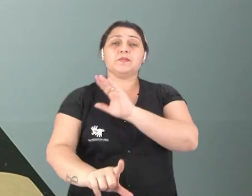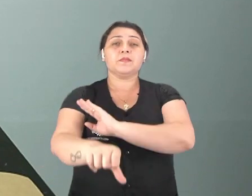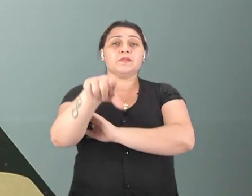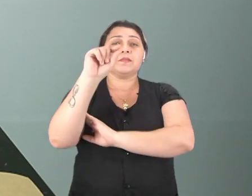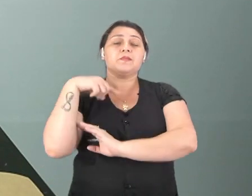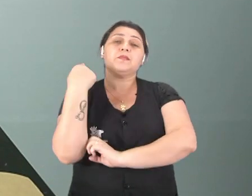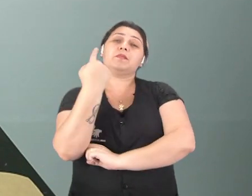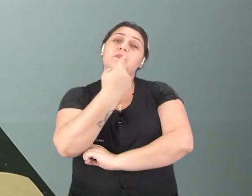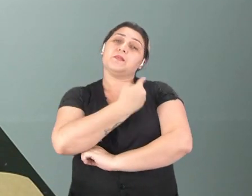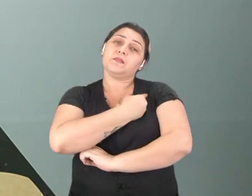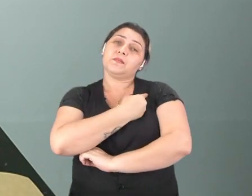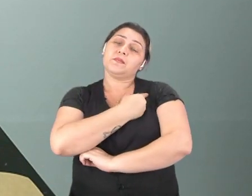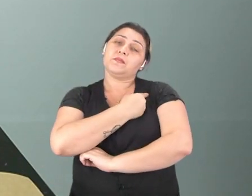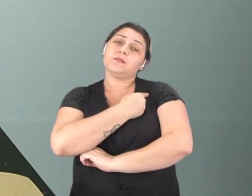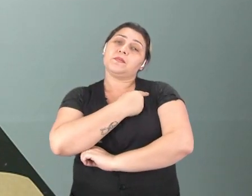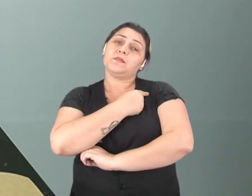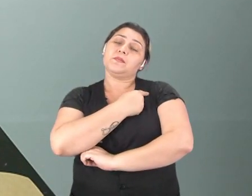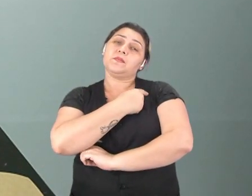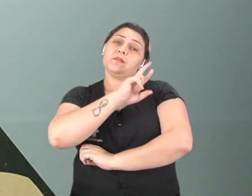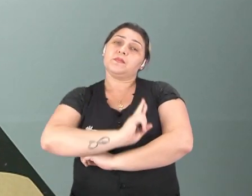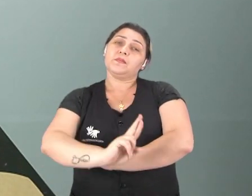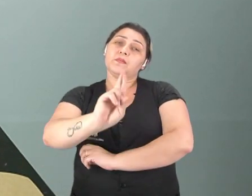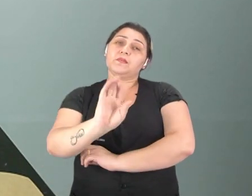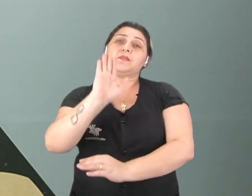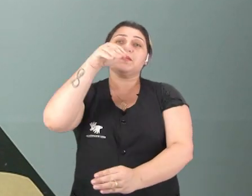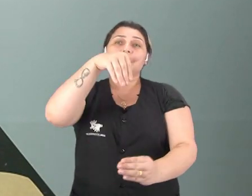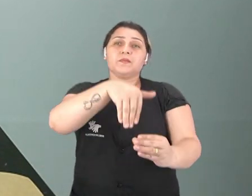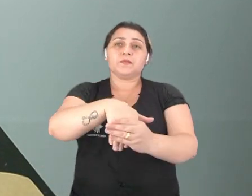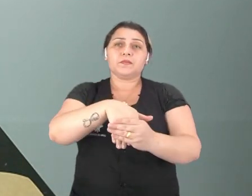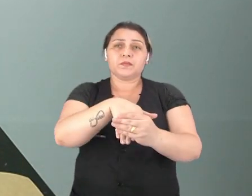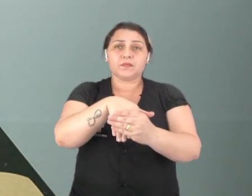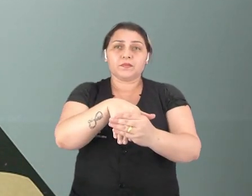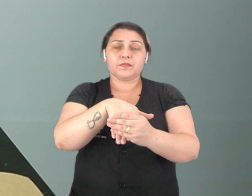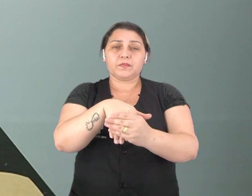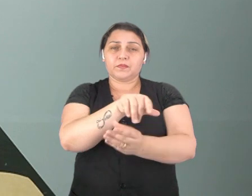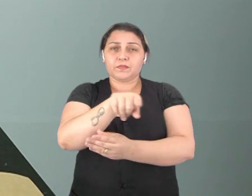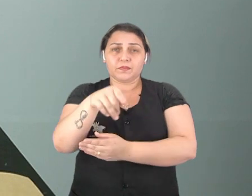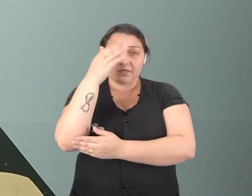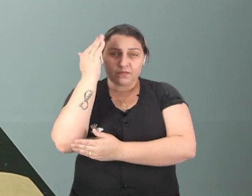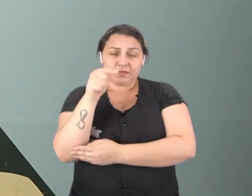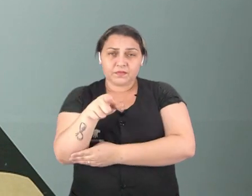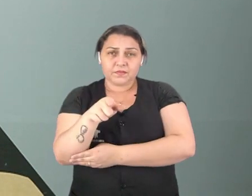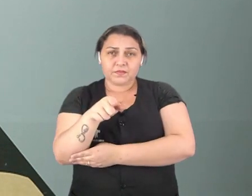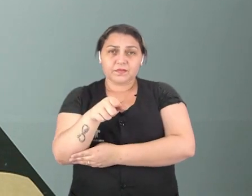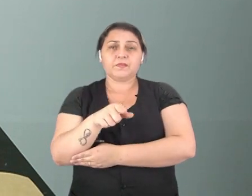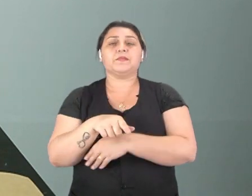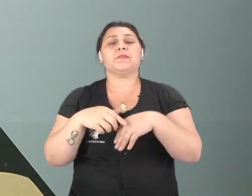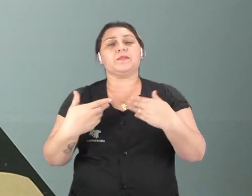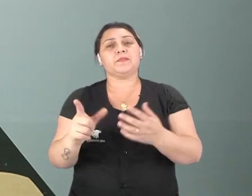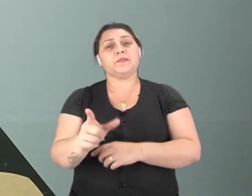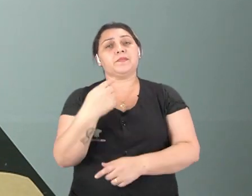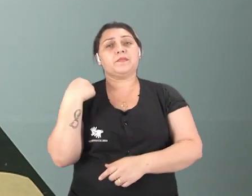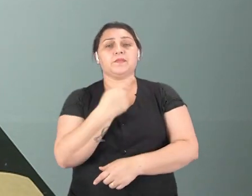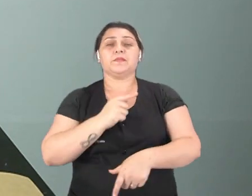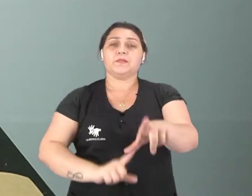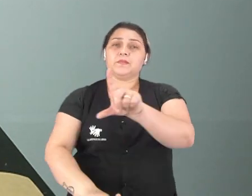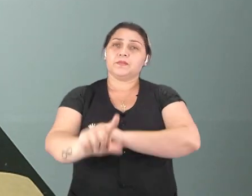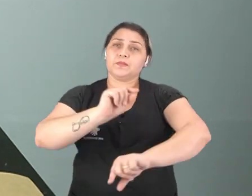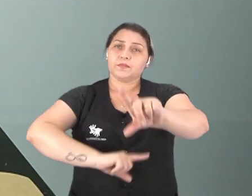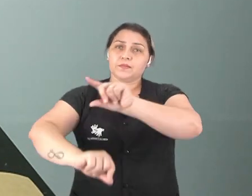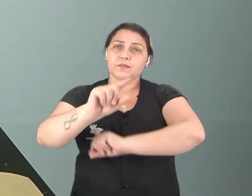escolhemos os nossos representantes através do voto. Você sabia? Então, nós escolhemos